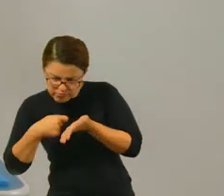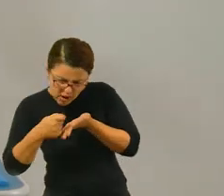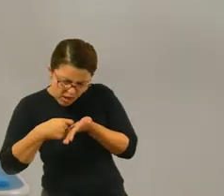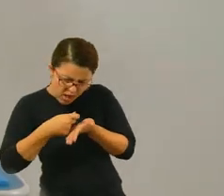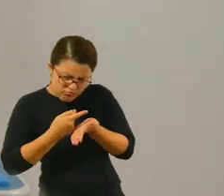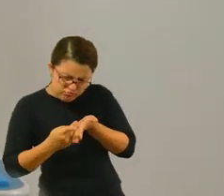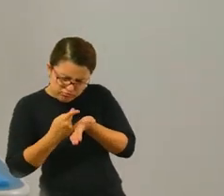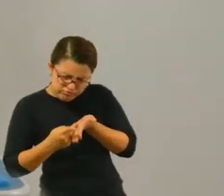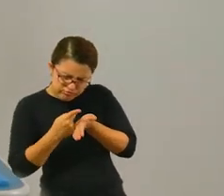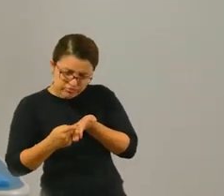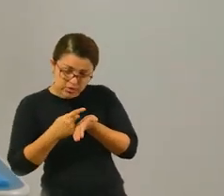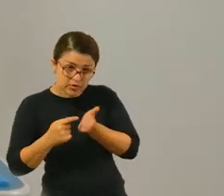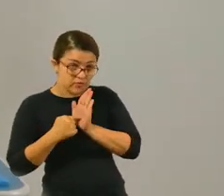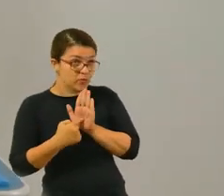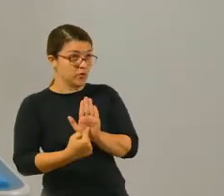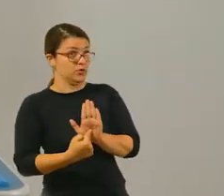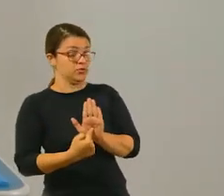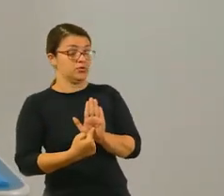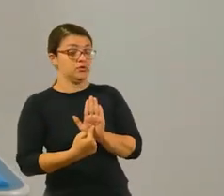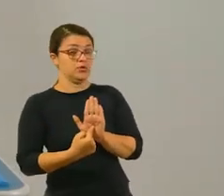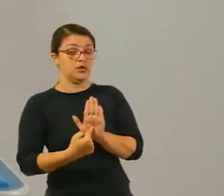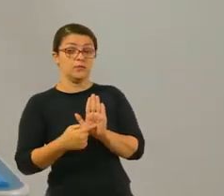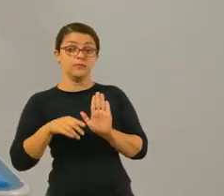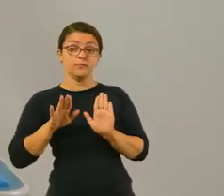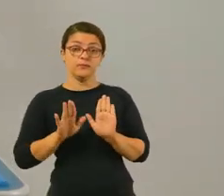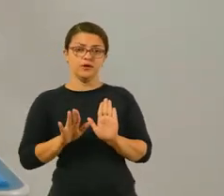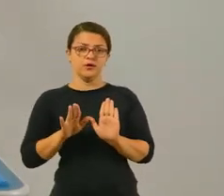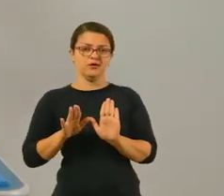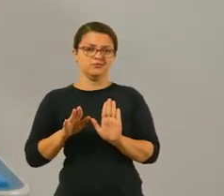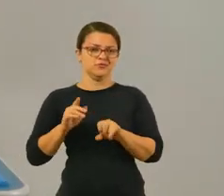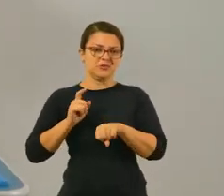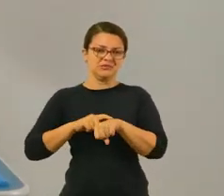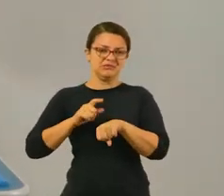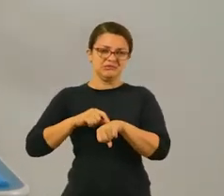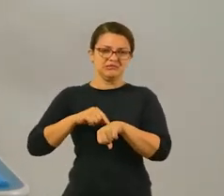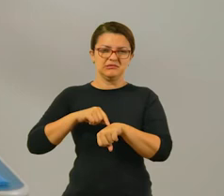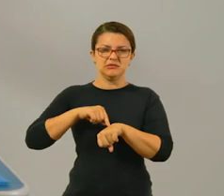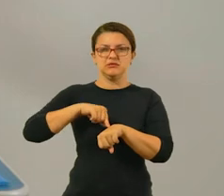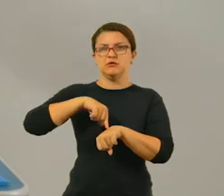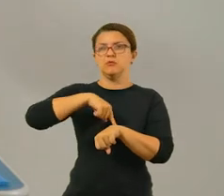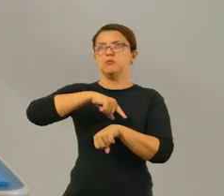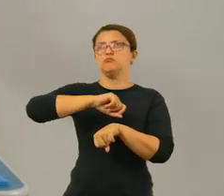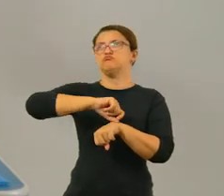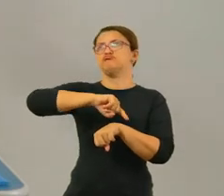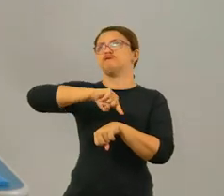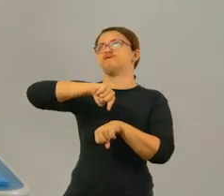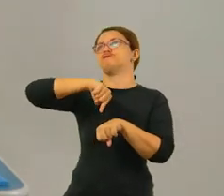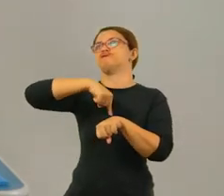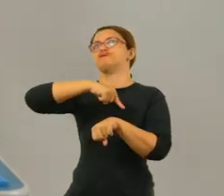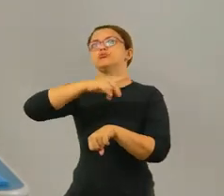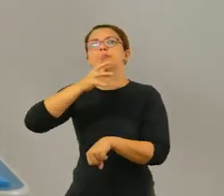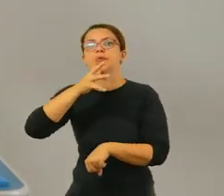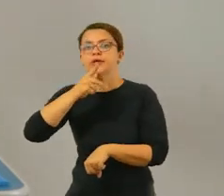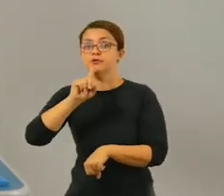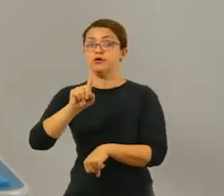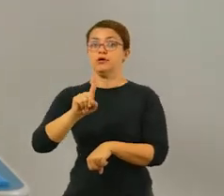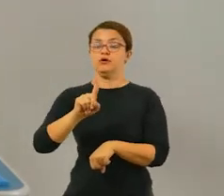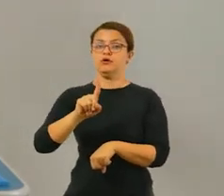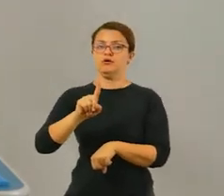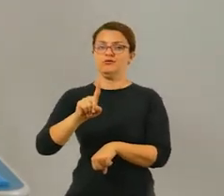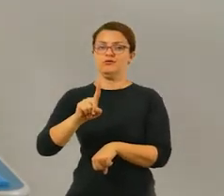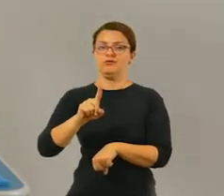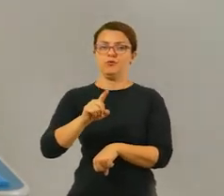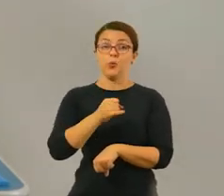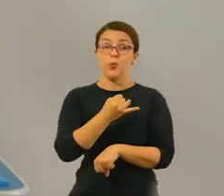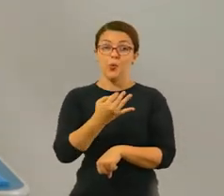E começa a desenhar, fazer o desenho. Pá, pá, desenhou. Pá, desenhou. Mas aí, não deixe um tempo muito grande